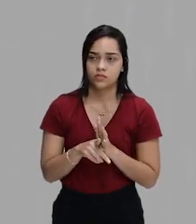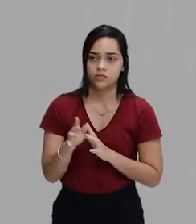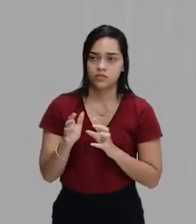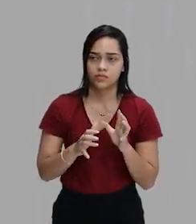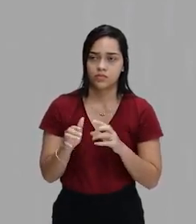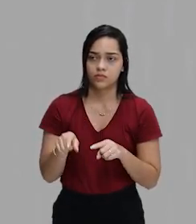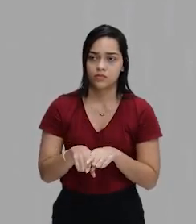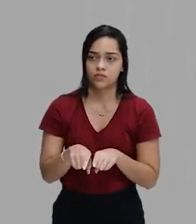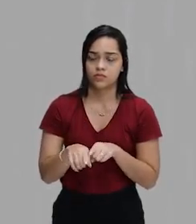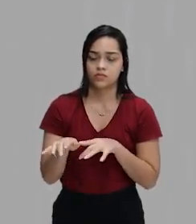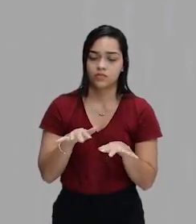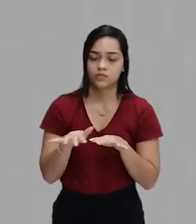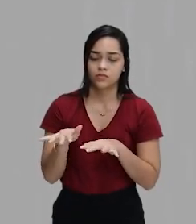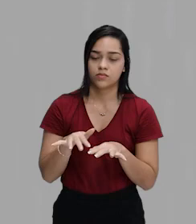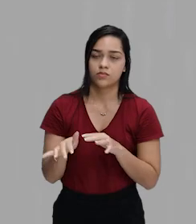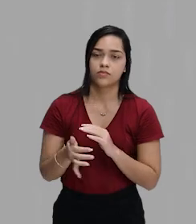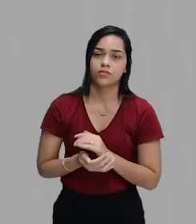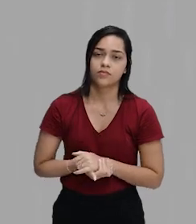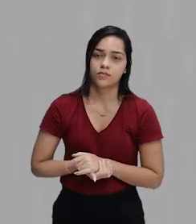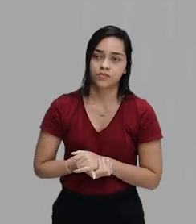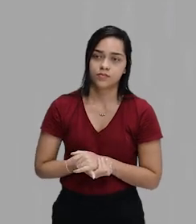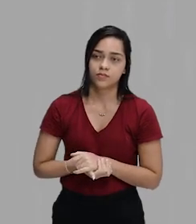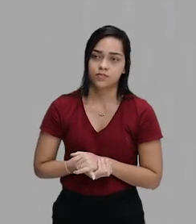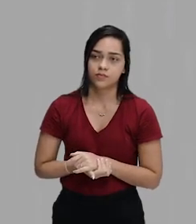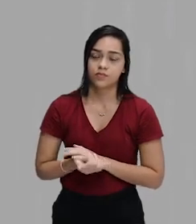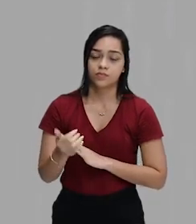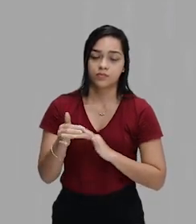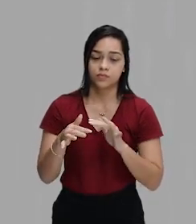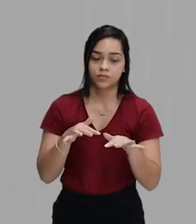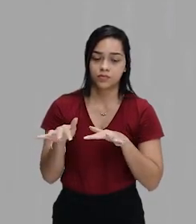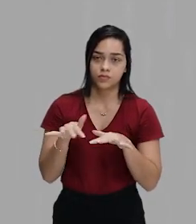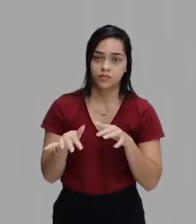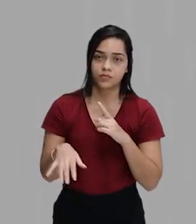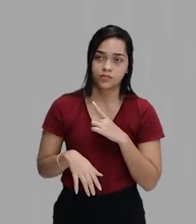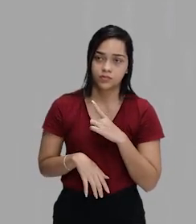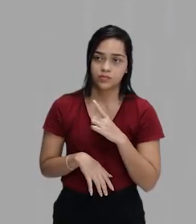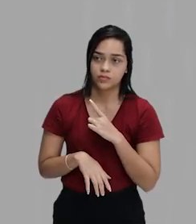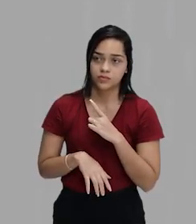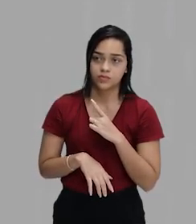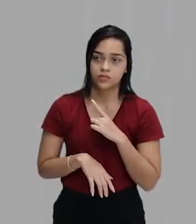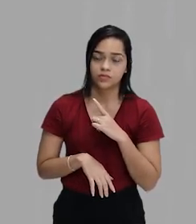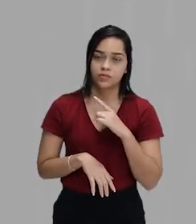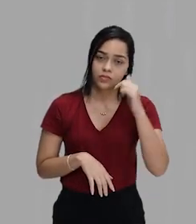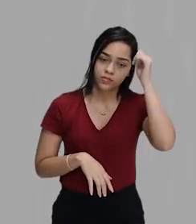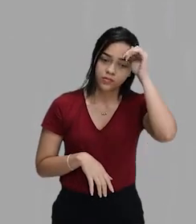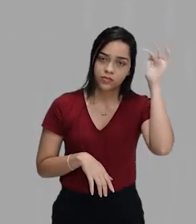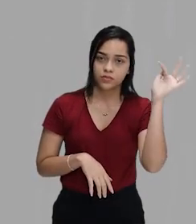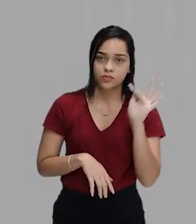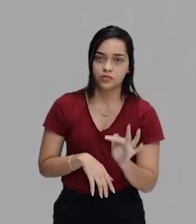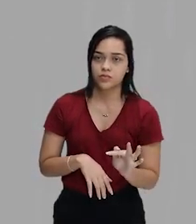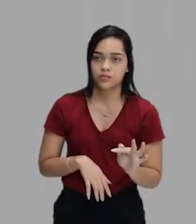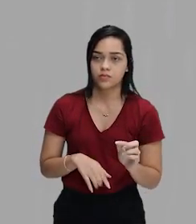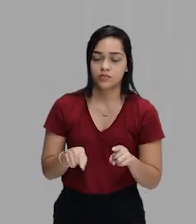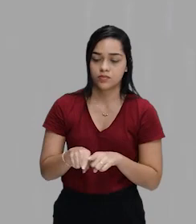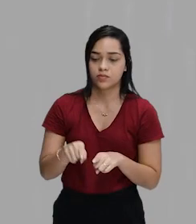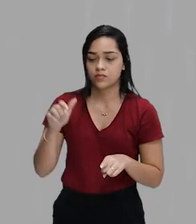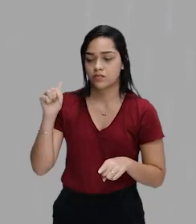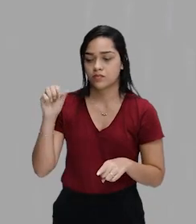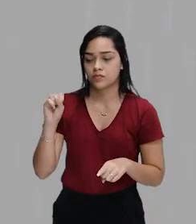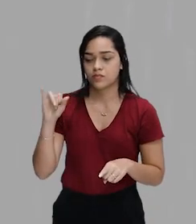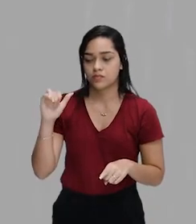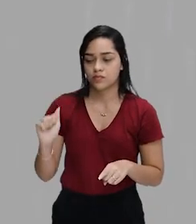tudo, pelos movimentos nacionalistas. Os movimentos nacionalistas na África e na